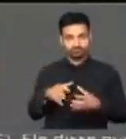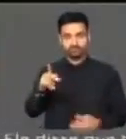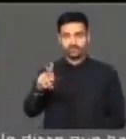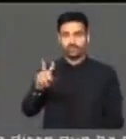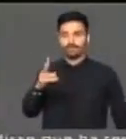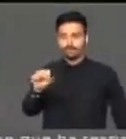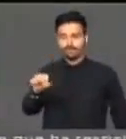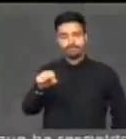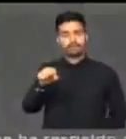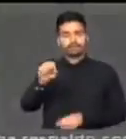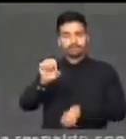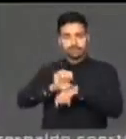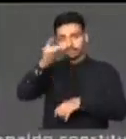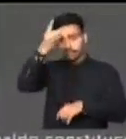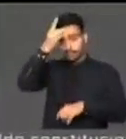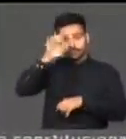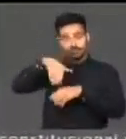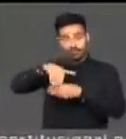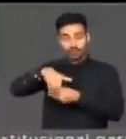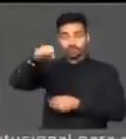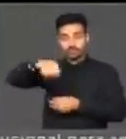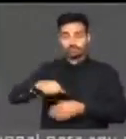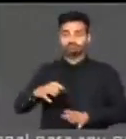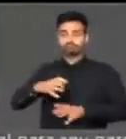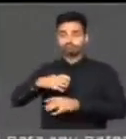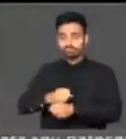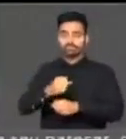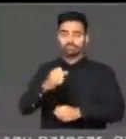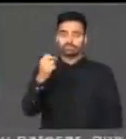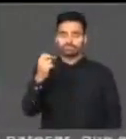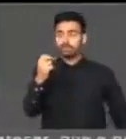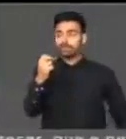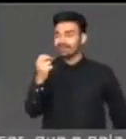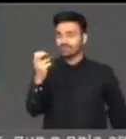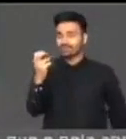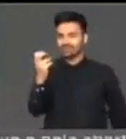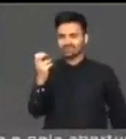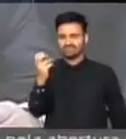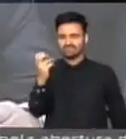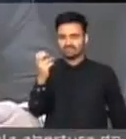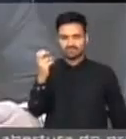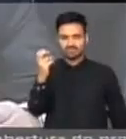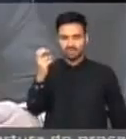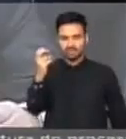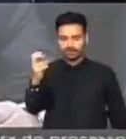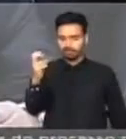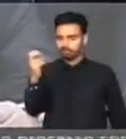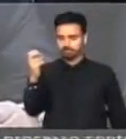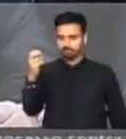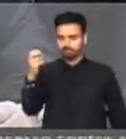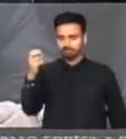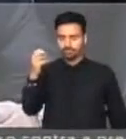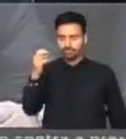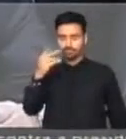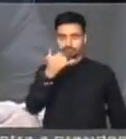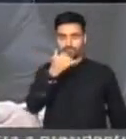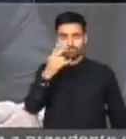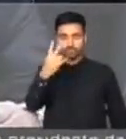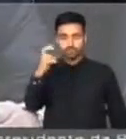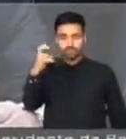Espírito Santo, votou sim, acumulado 254 votos. Deputado Evair Melo, do